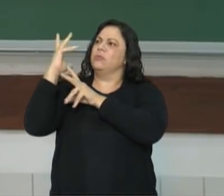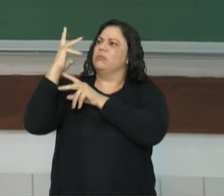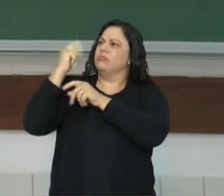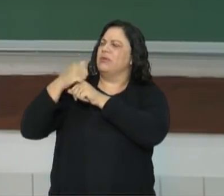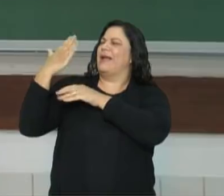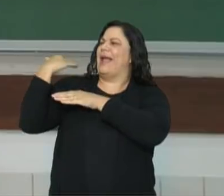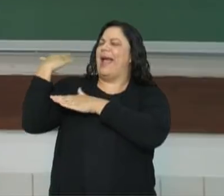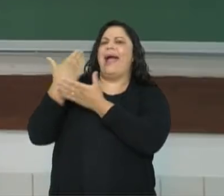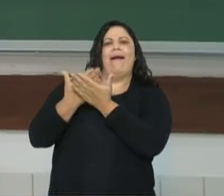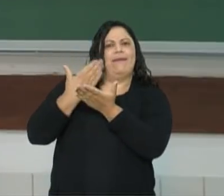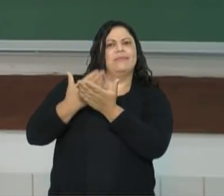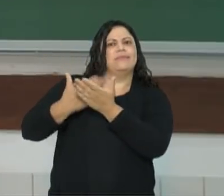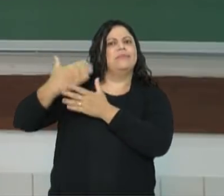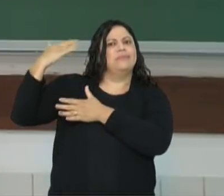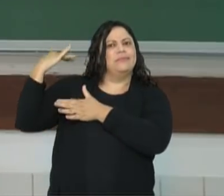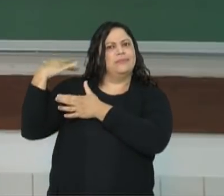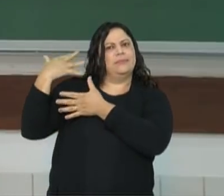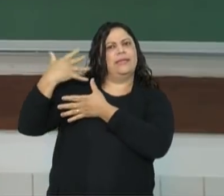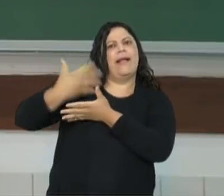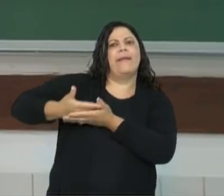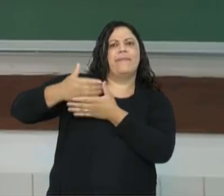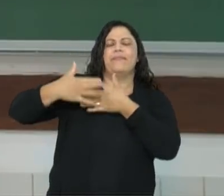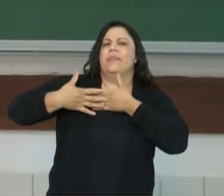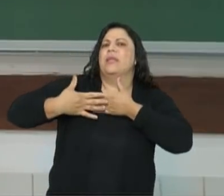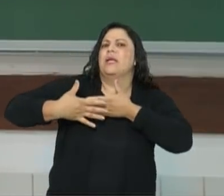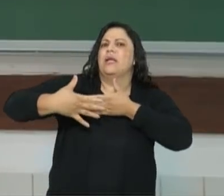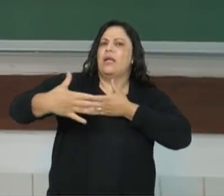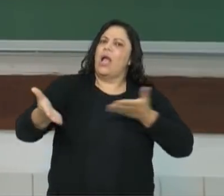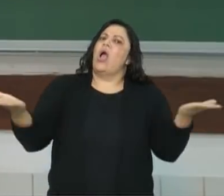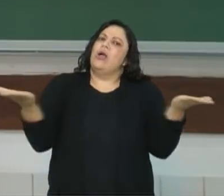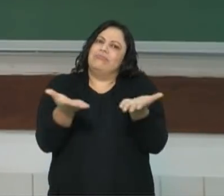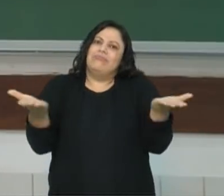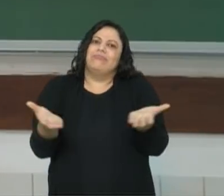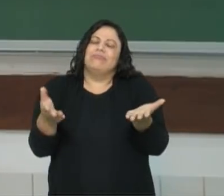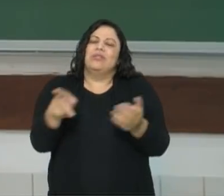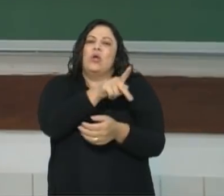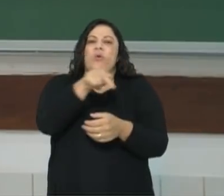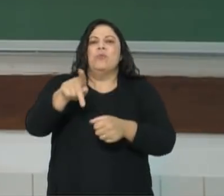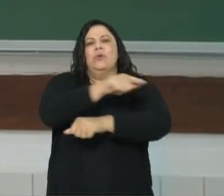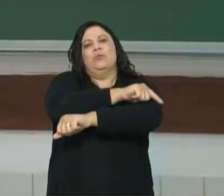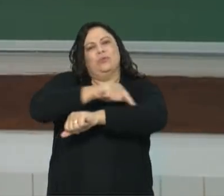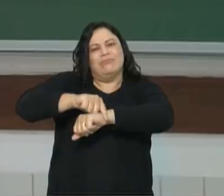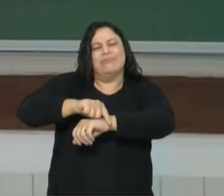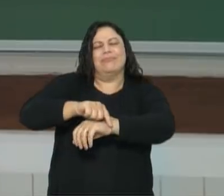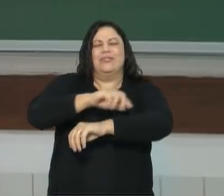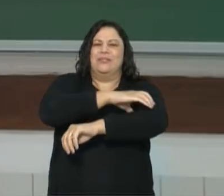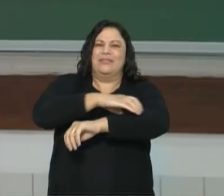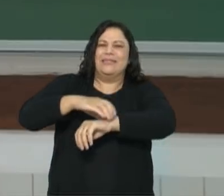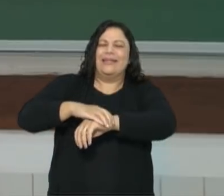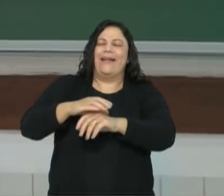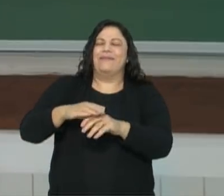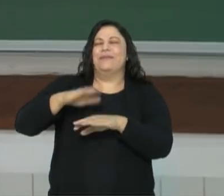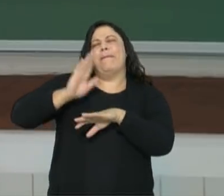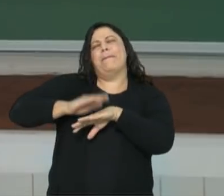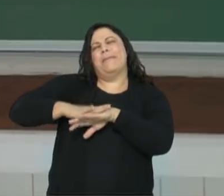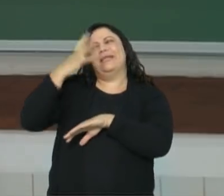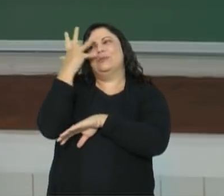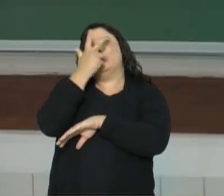reino animal em detalhes. E aí agora estou eu aqui de novo, mais bonito que ontem, menos feio que